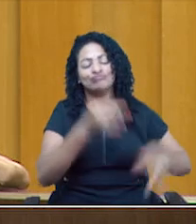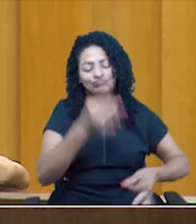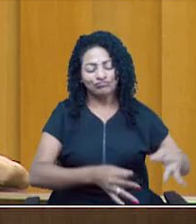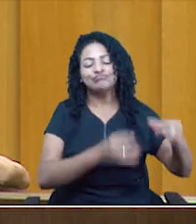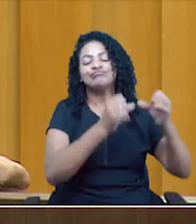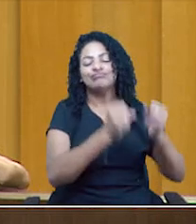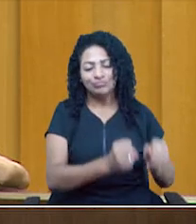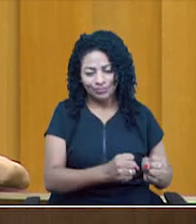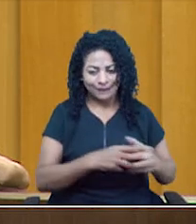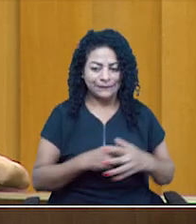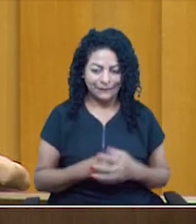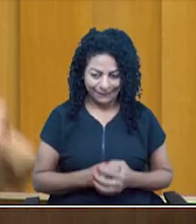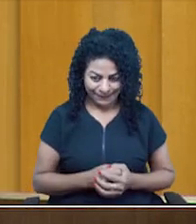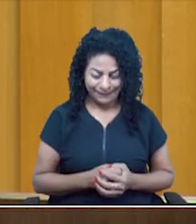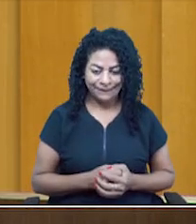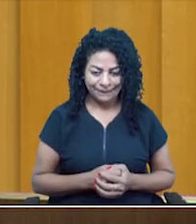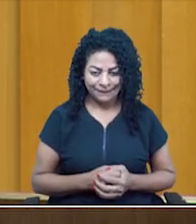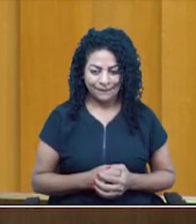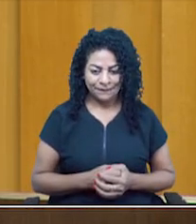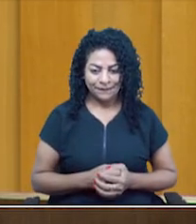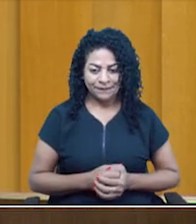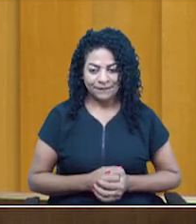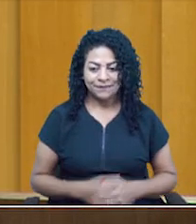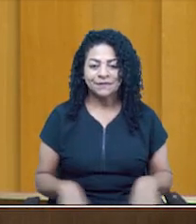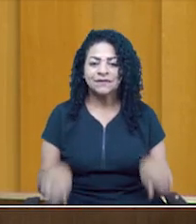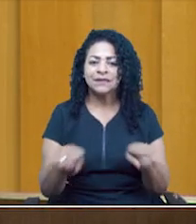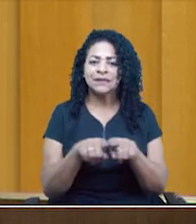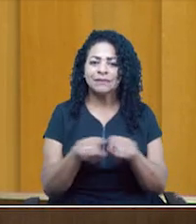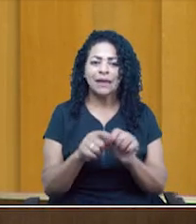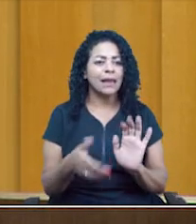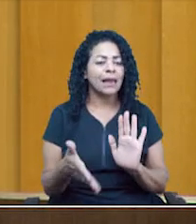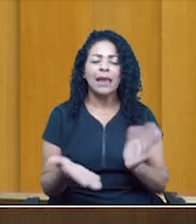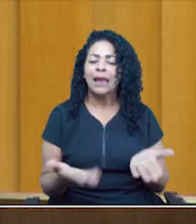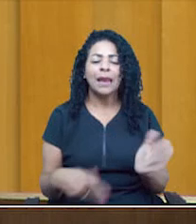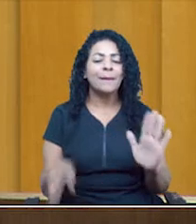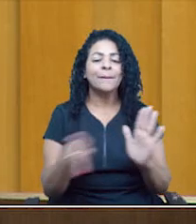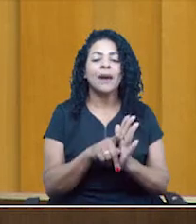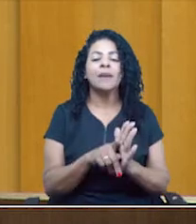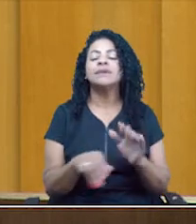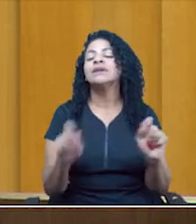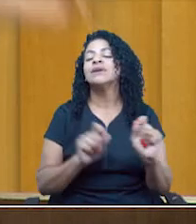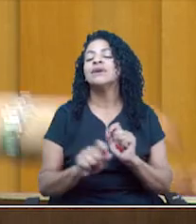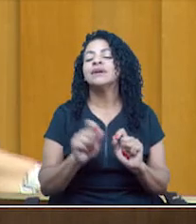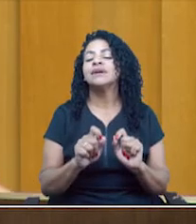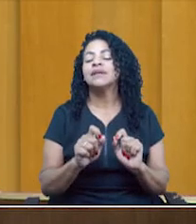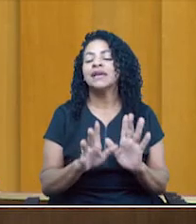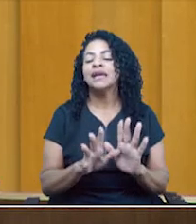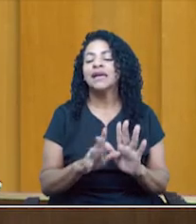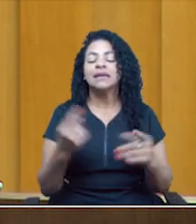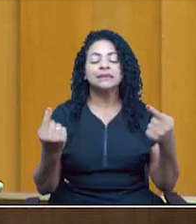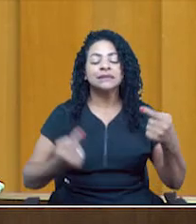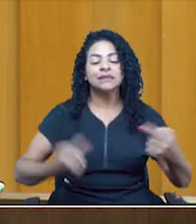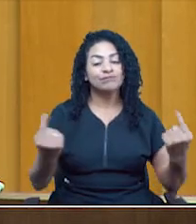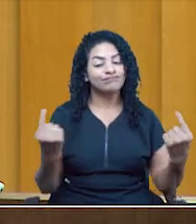dúvida. E na própria efetividade dos serviços prestados e das políticas públicas